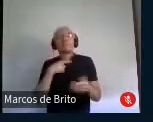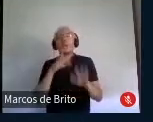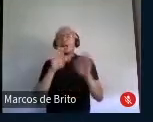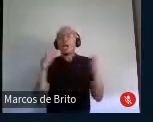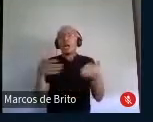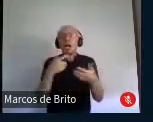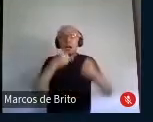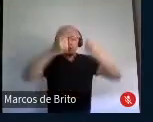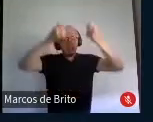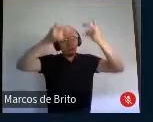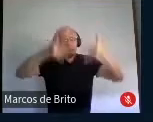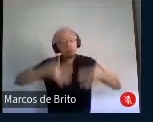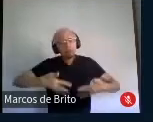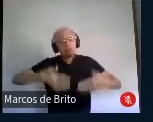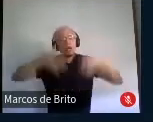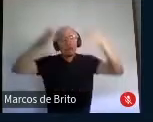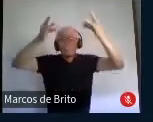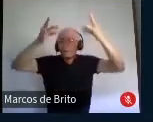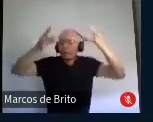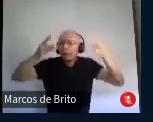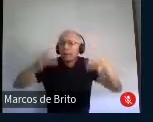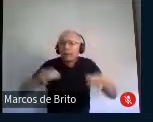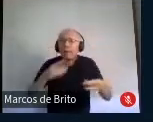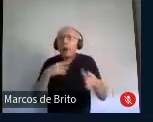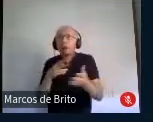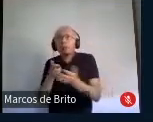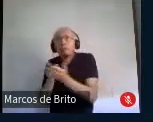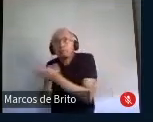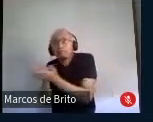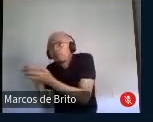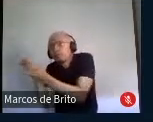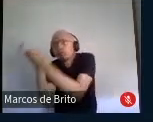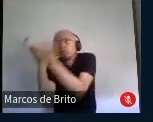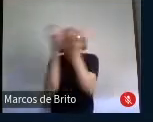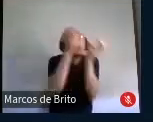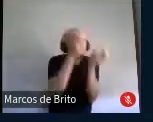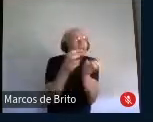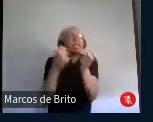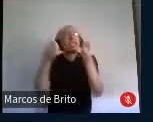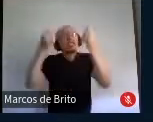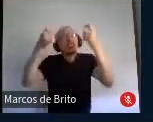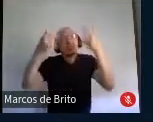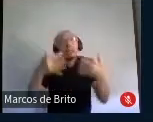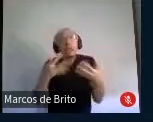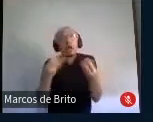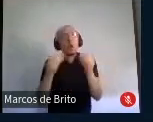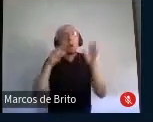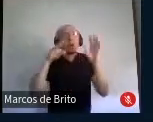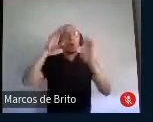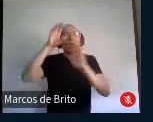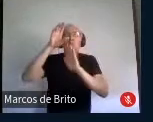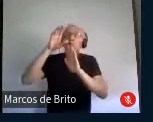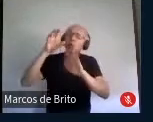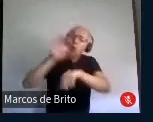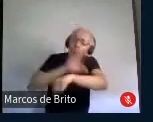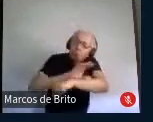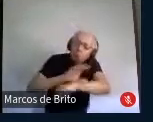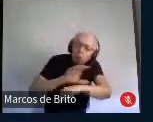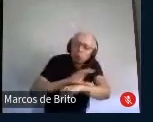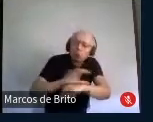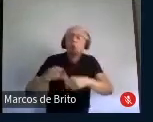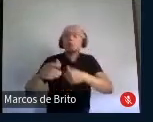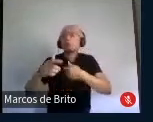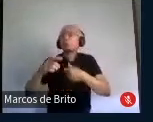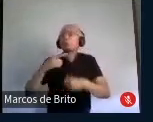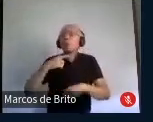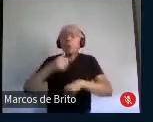descritiva e exploratória, pois ele visa descrever esses cursos, essa formação, esse profissional, e